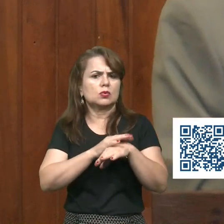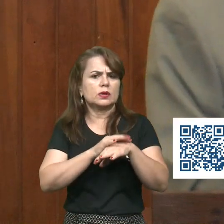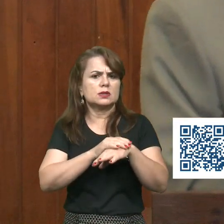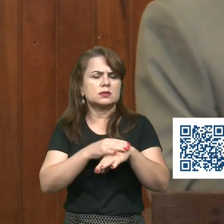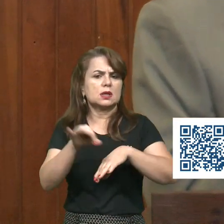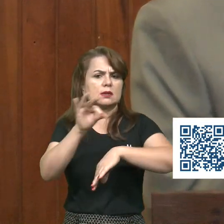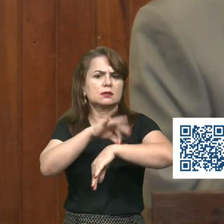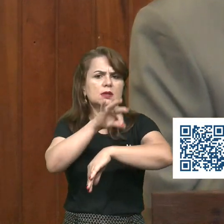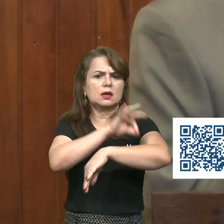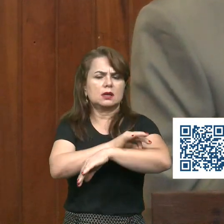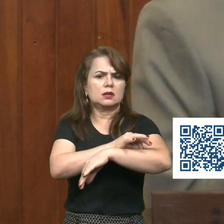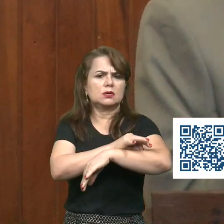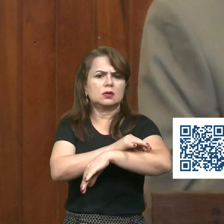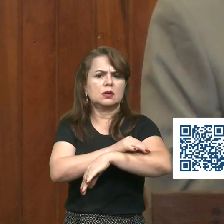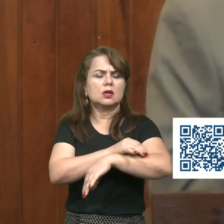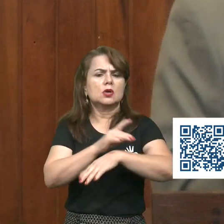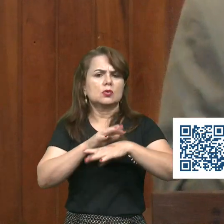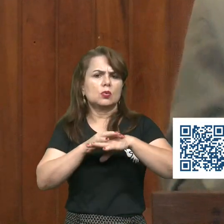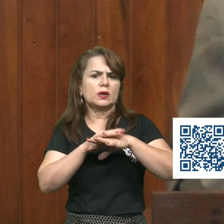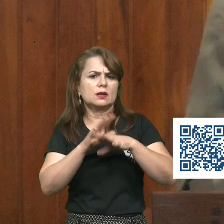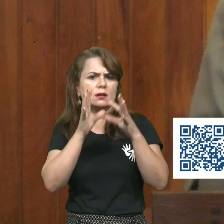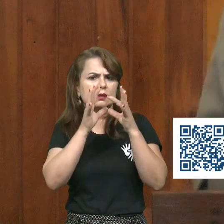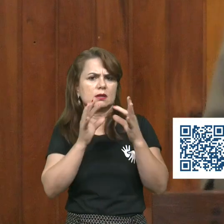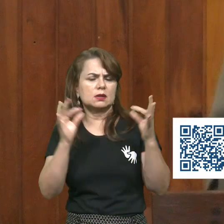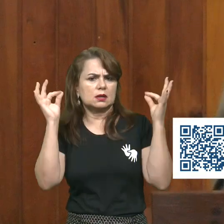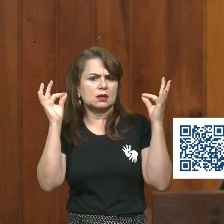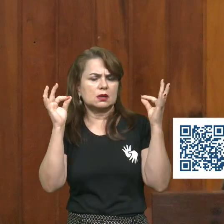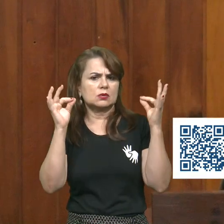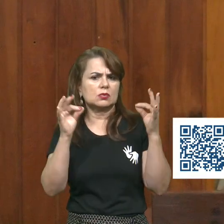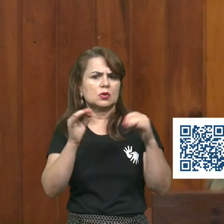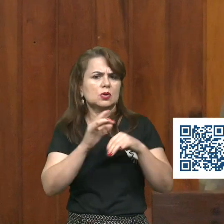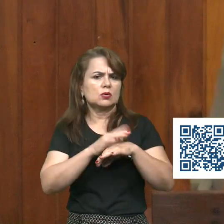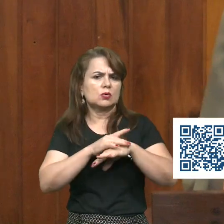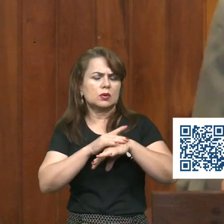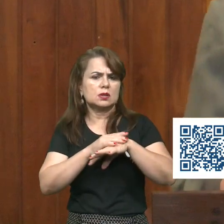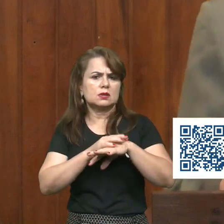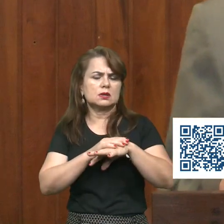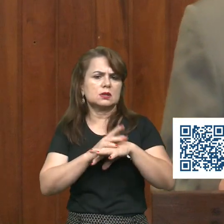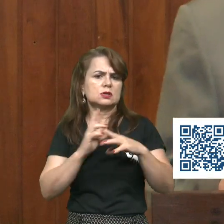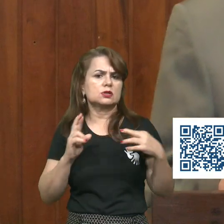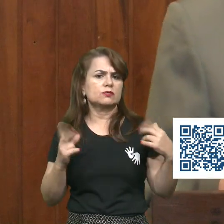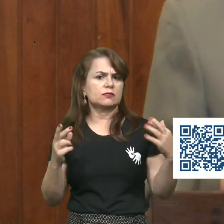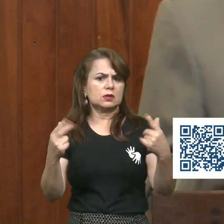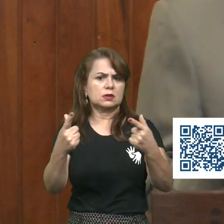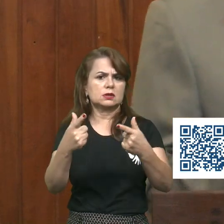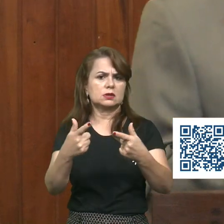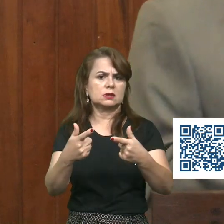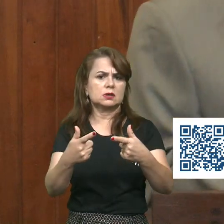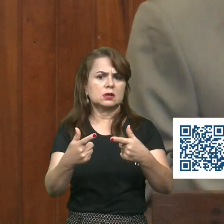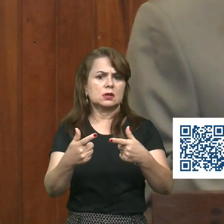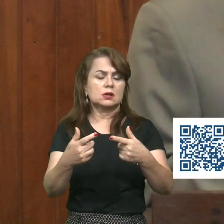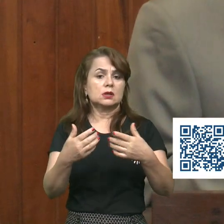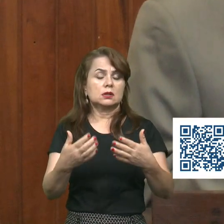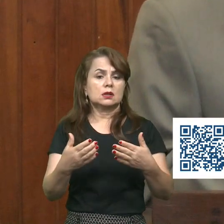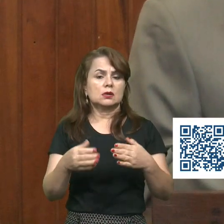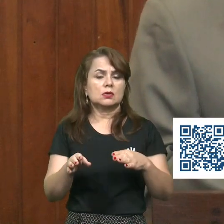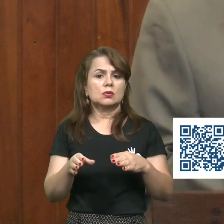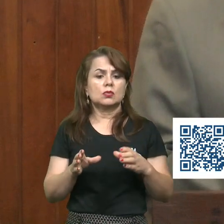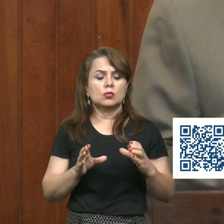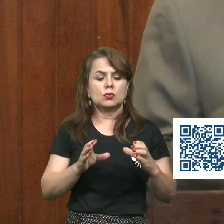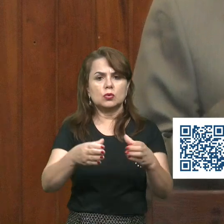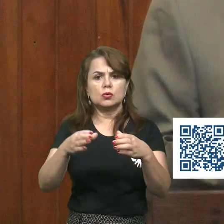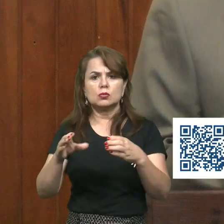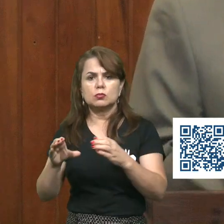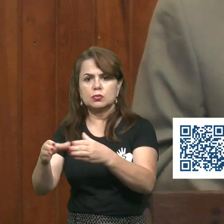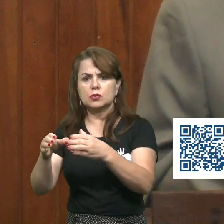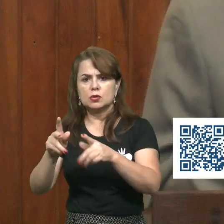dengue, a leishmaniose e a leptospirose. Equipes de endemia estão